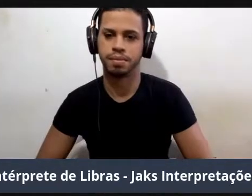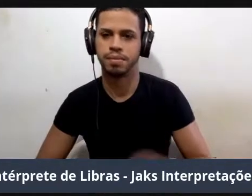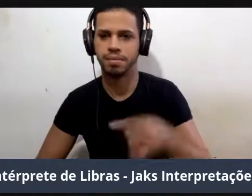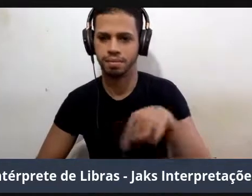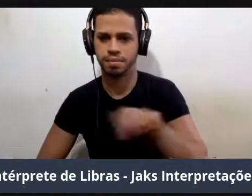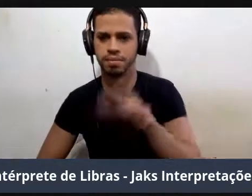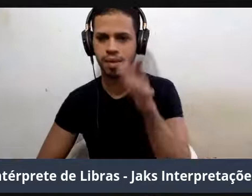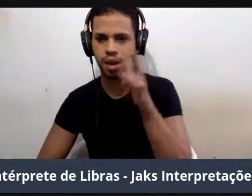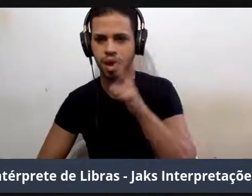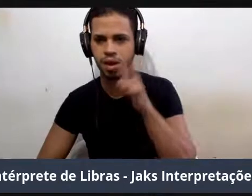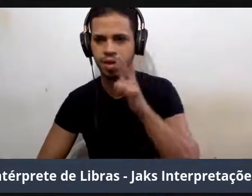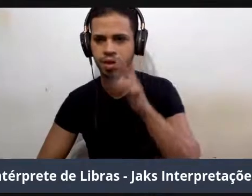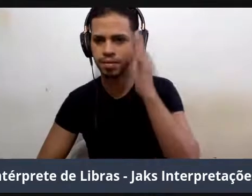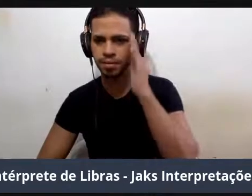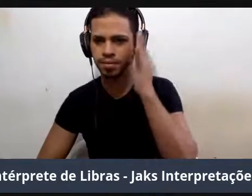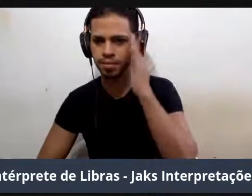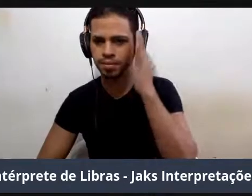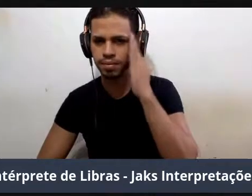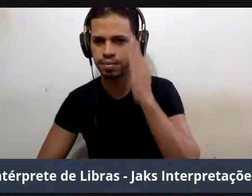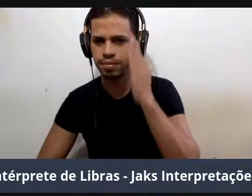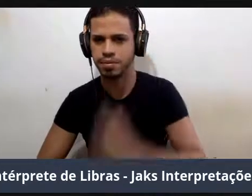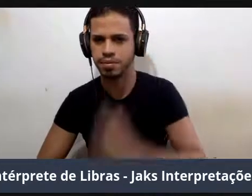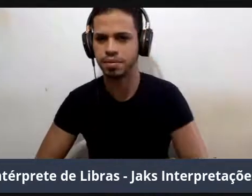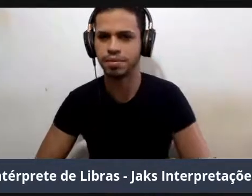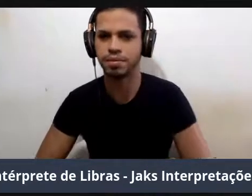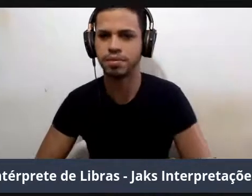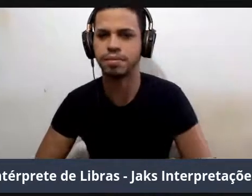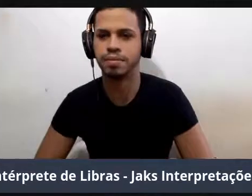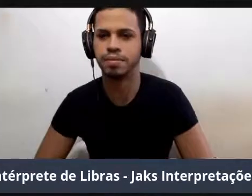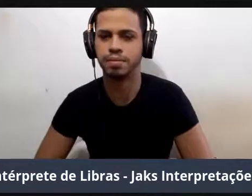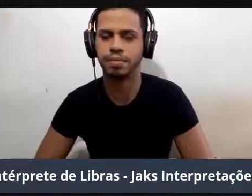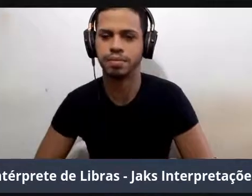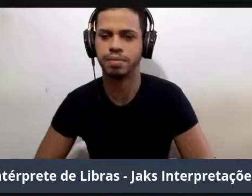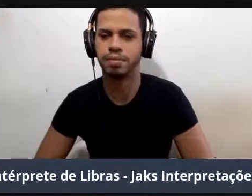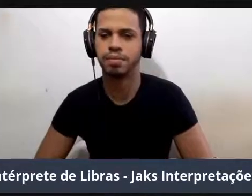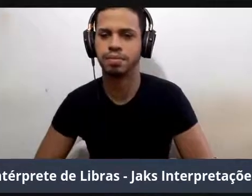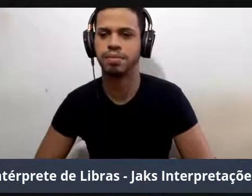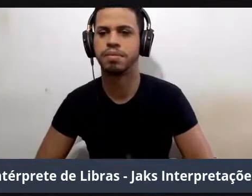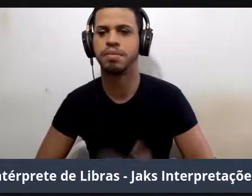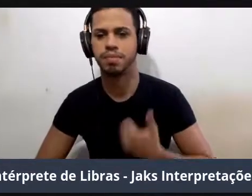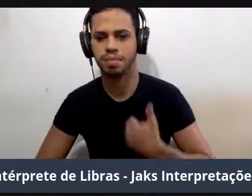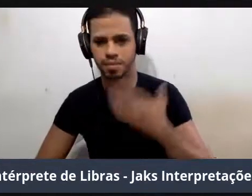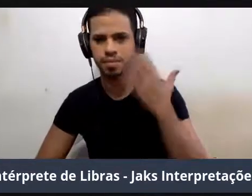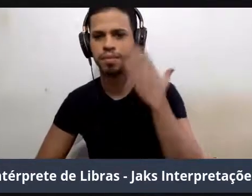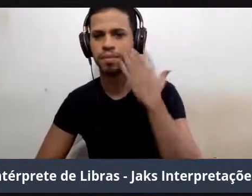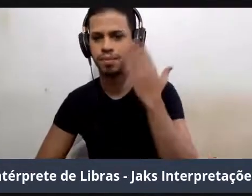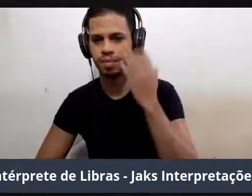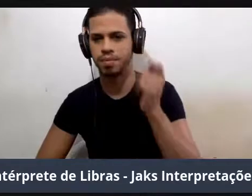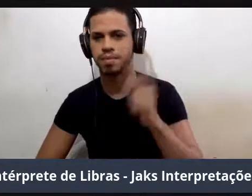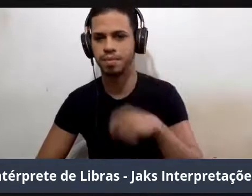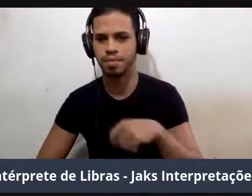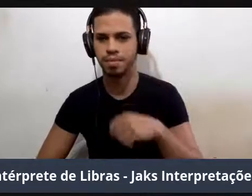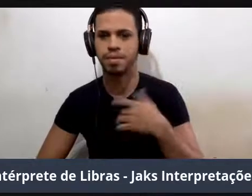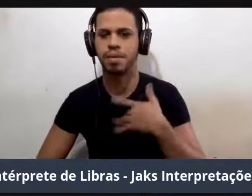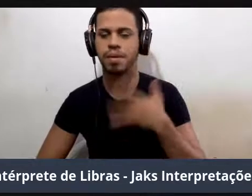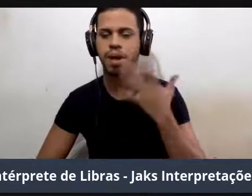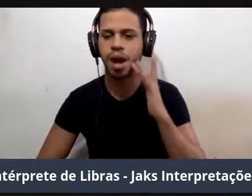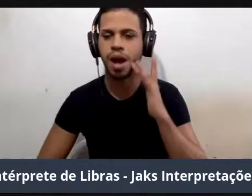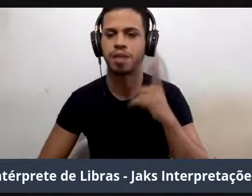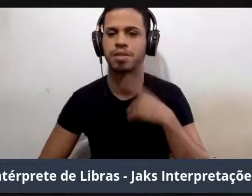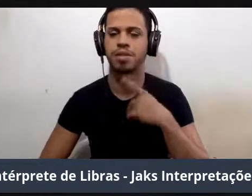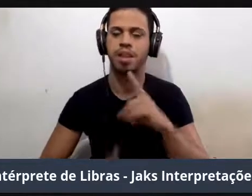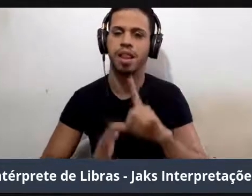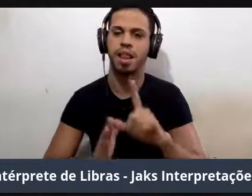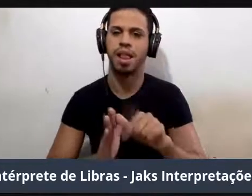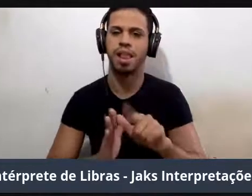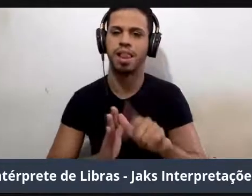Conseguiram entender? Deu sim para entender, Doris. É, eu acho que deve estar também dando um atraso, né? Aí eu percebi que